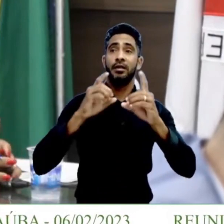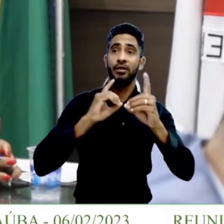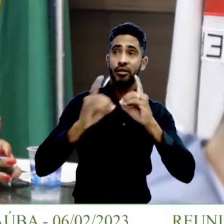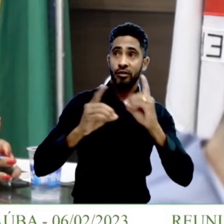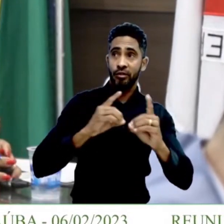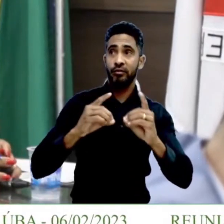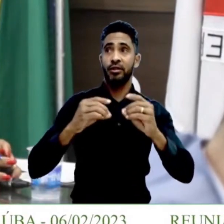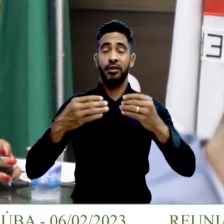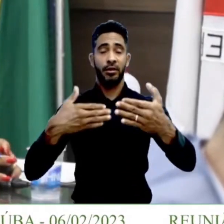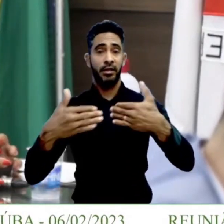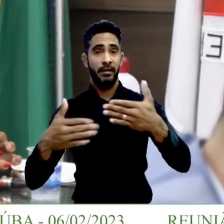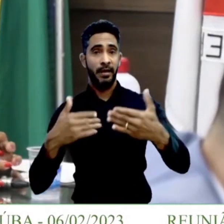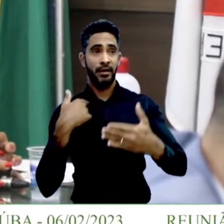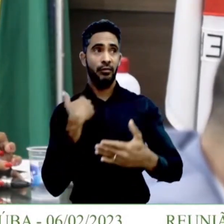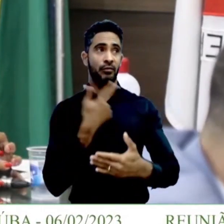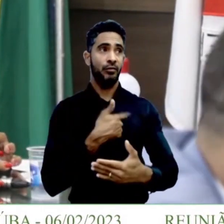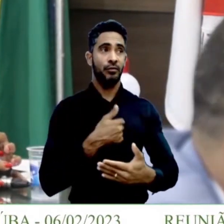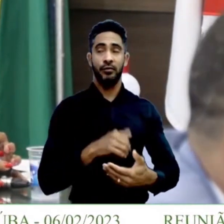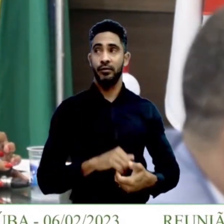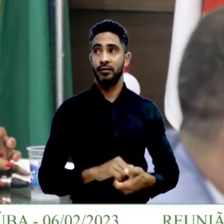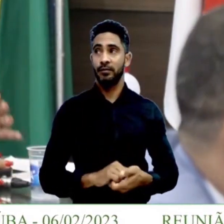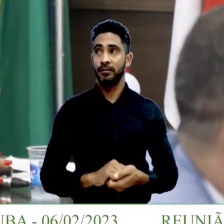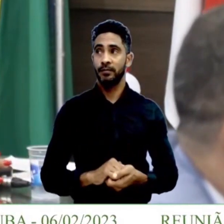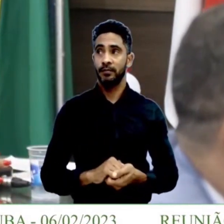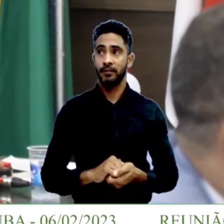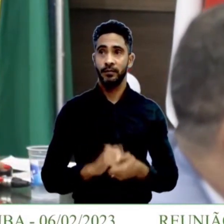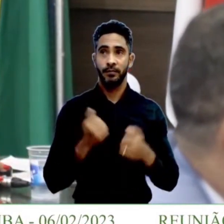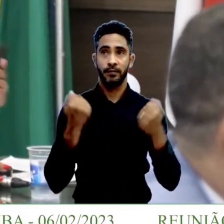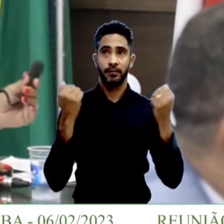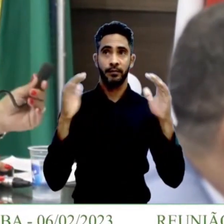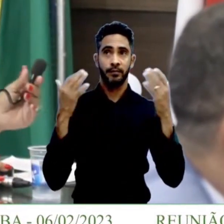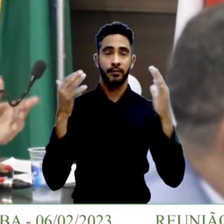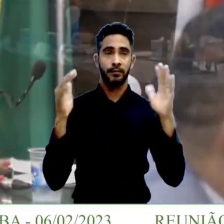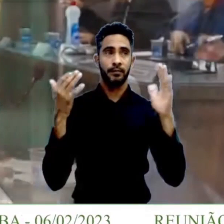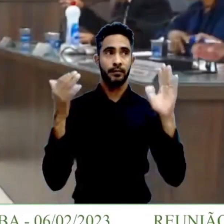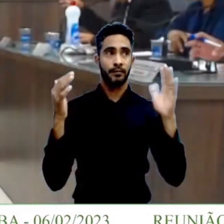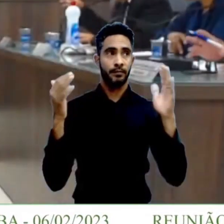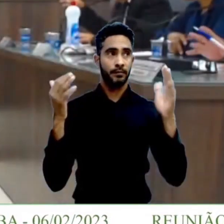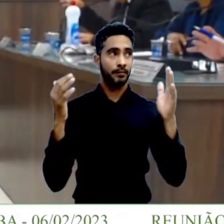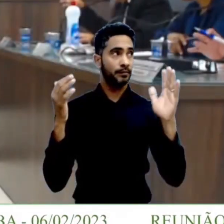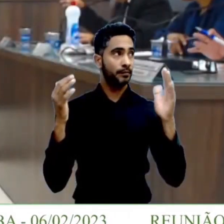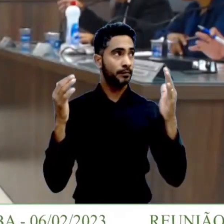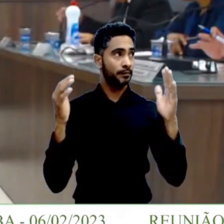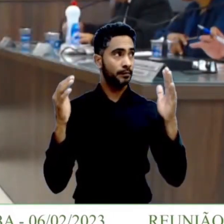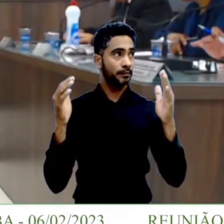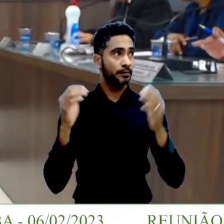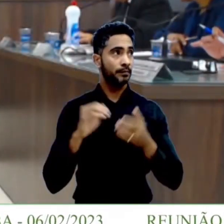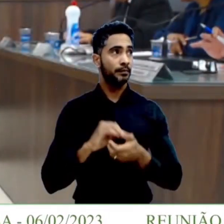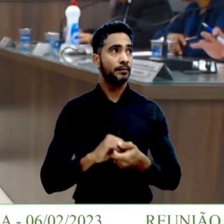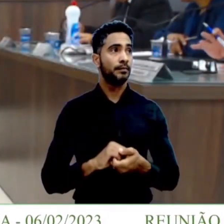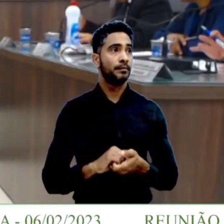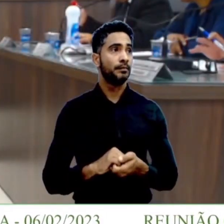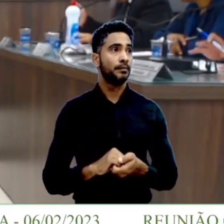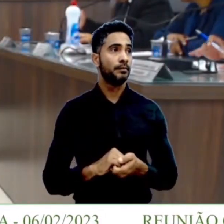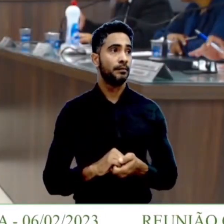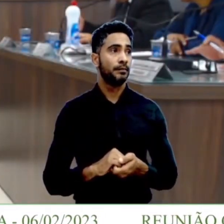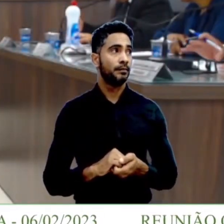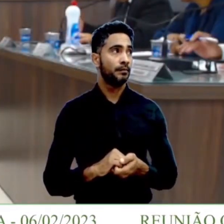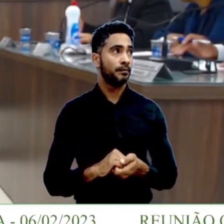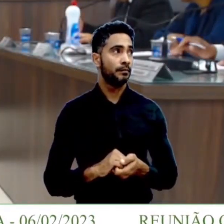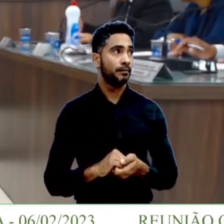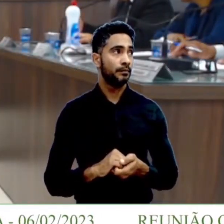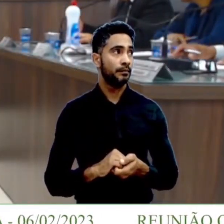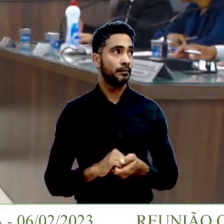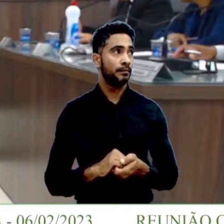gente, né? Uma parte, senhor presidente. Falado aqui, presidente. Uma parte, senhor presidente. É, só um